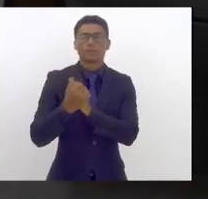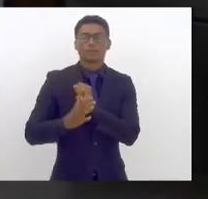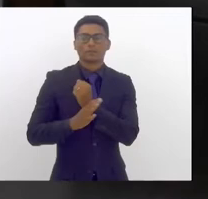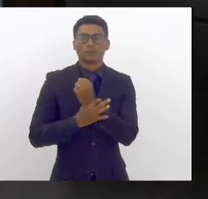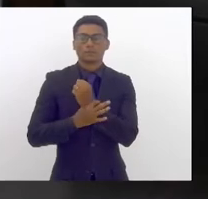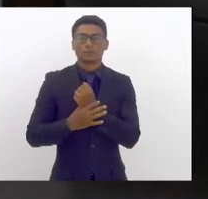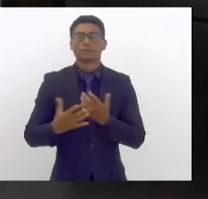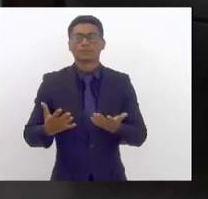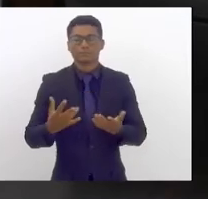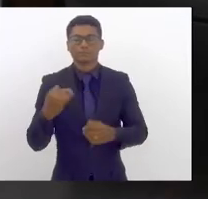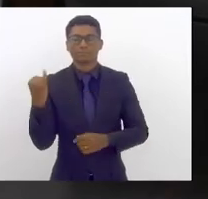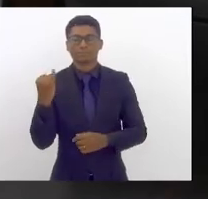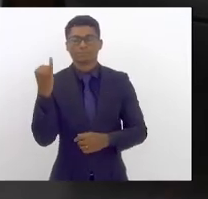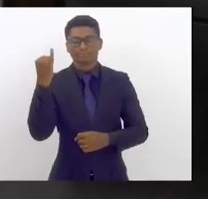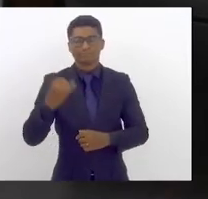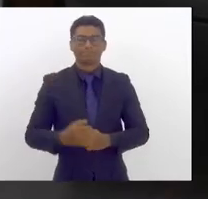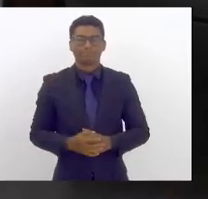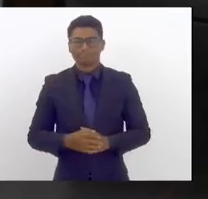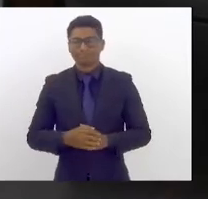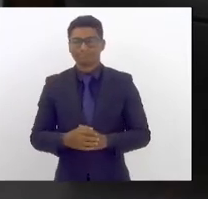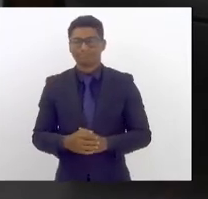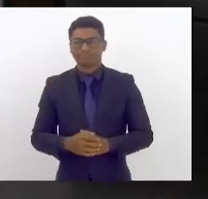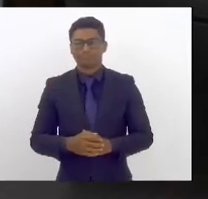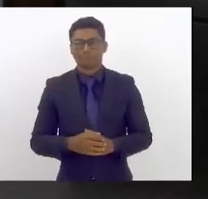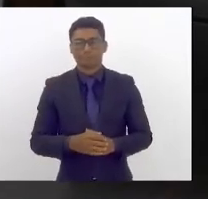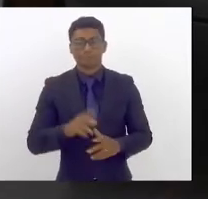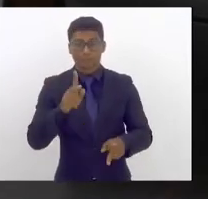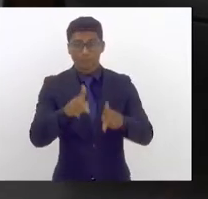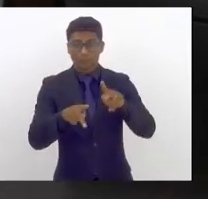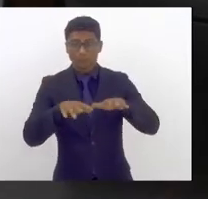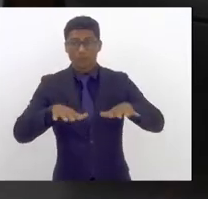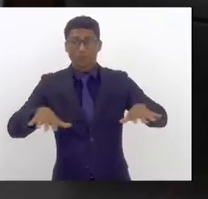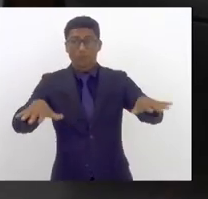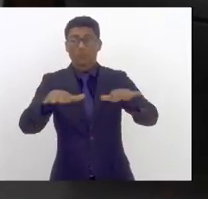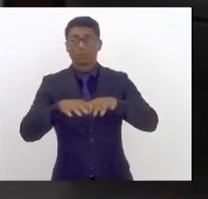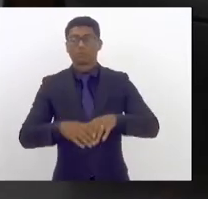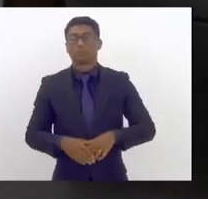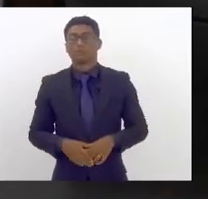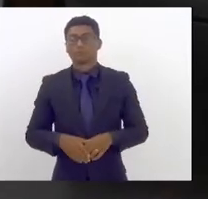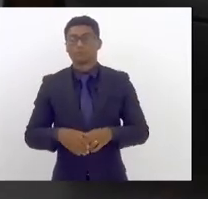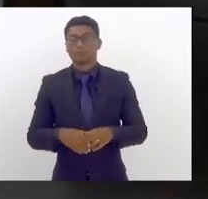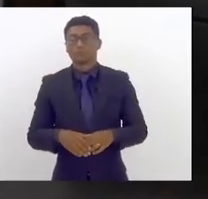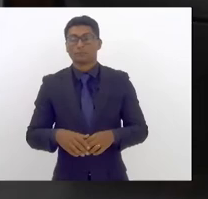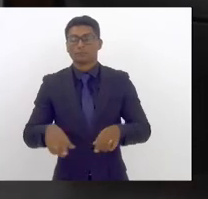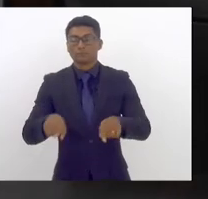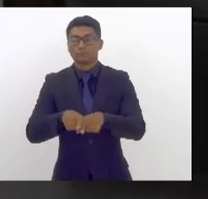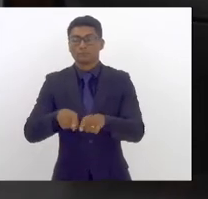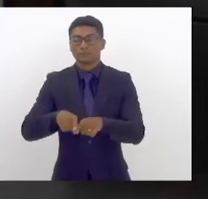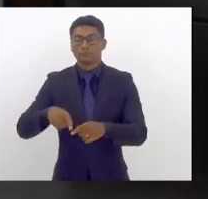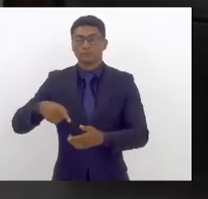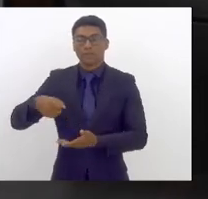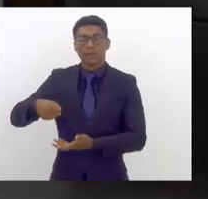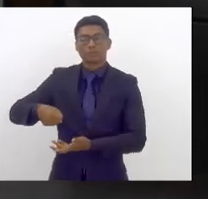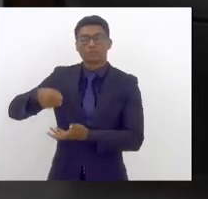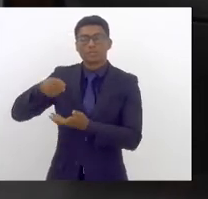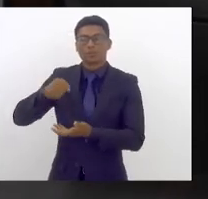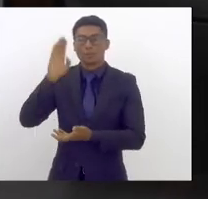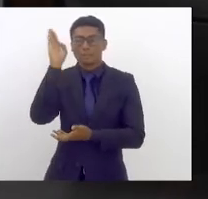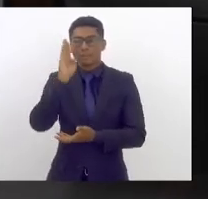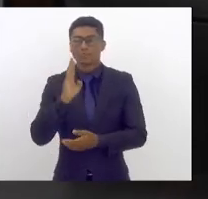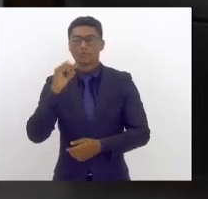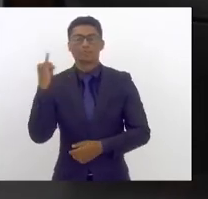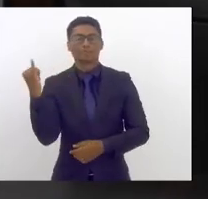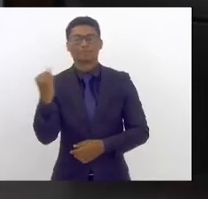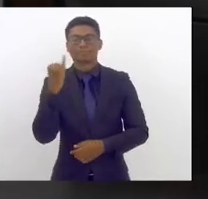assistencialismo da Seguridade Social para nossa população e aí o auxílio Brasil é importante sim